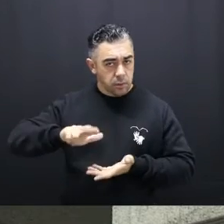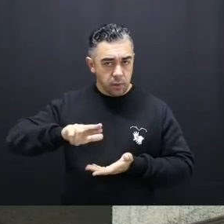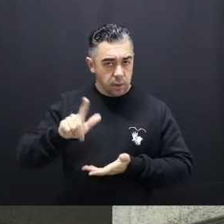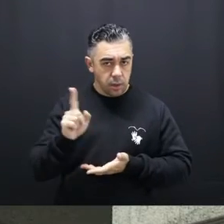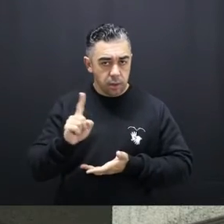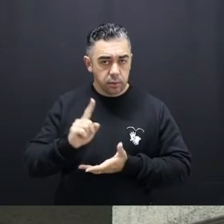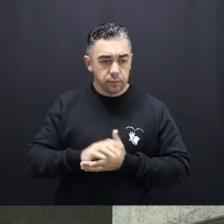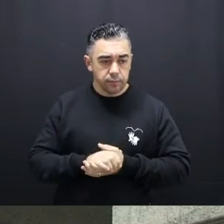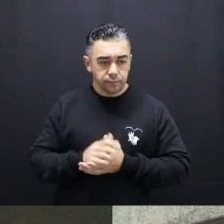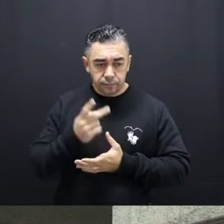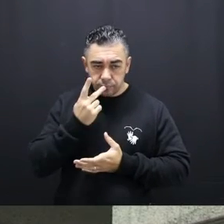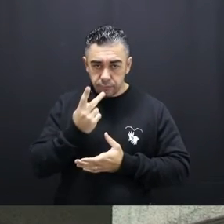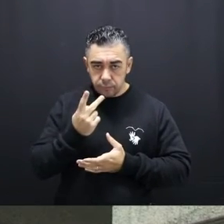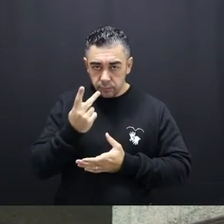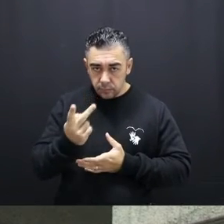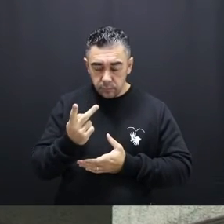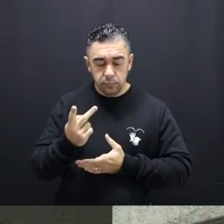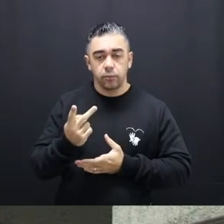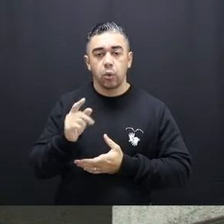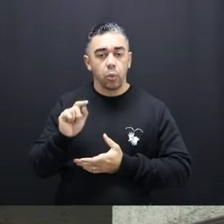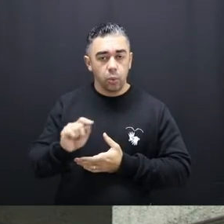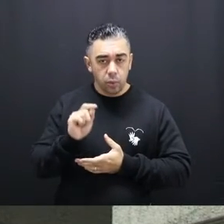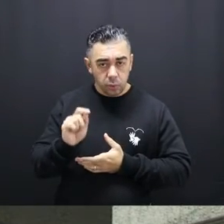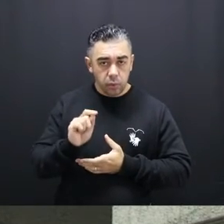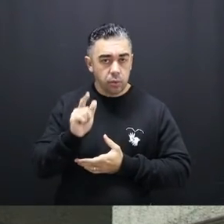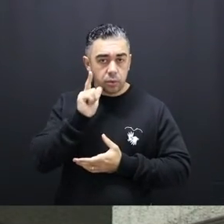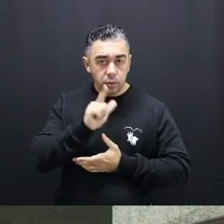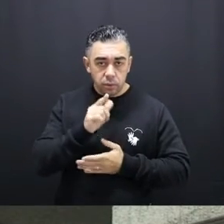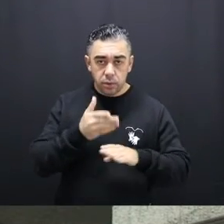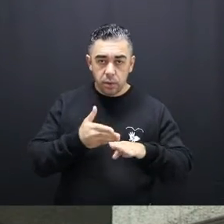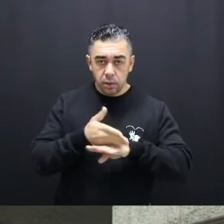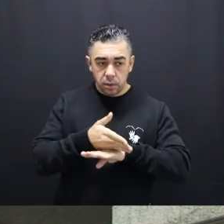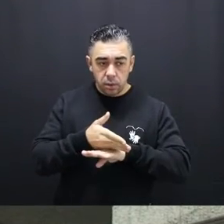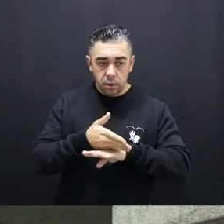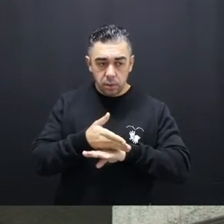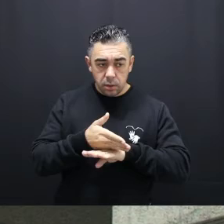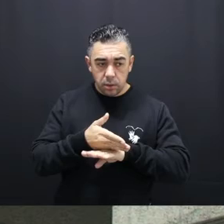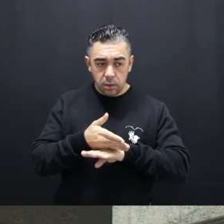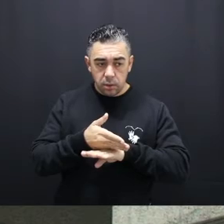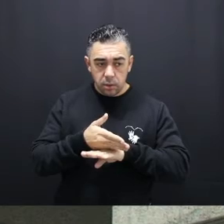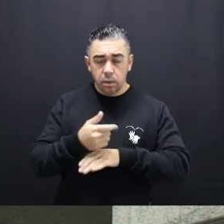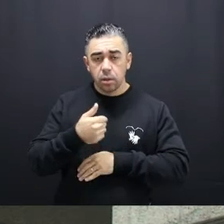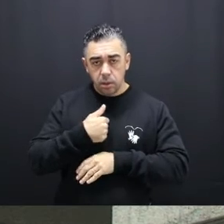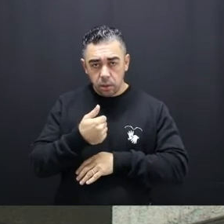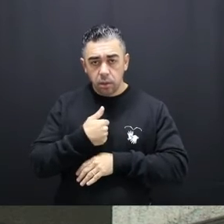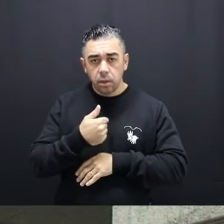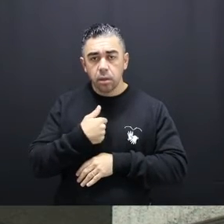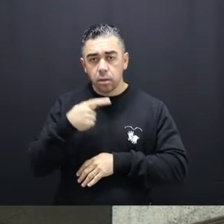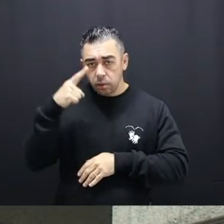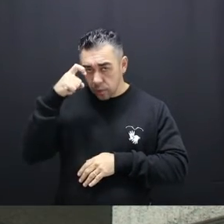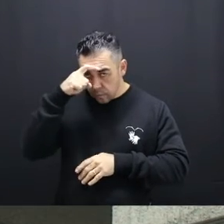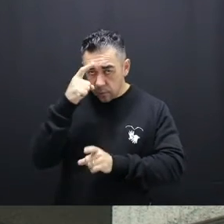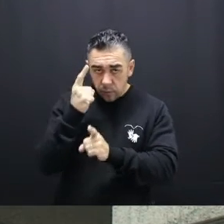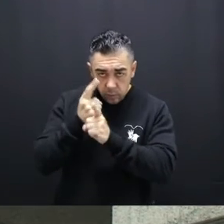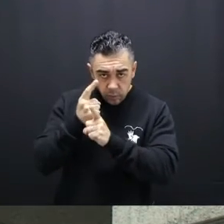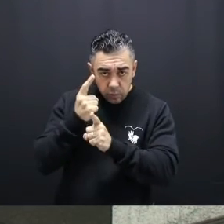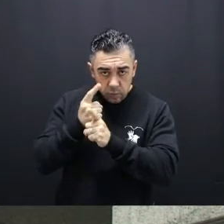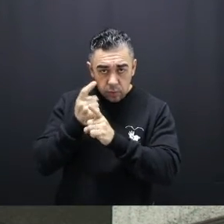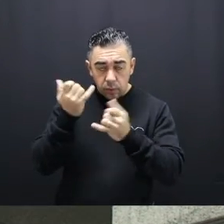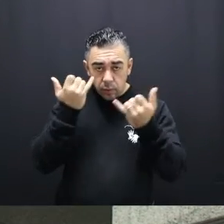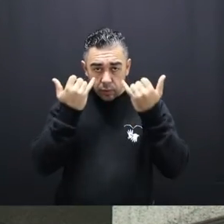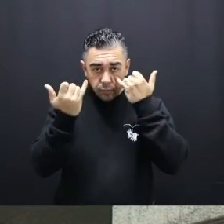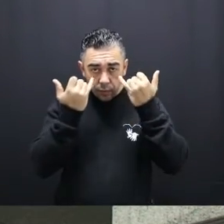o que eu quis dizer que de repente eles não estavam conseguindo Acabei de admitir que eu estava tendo dificuldade para localizar suas